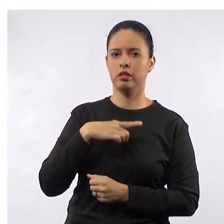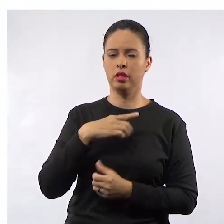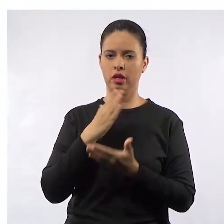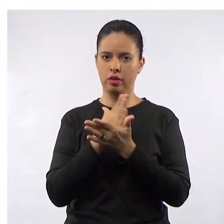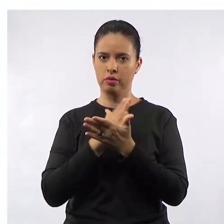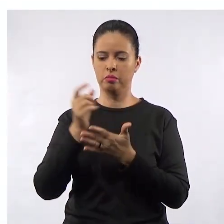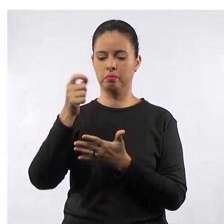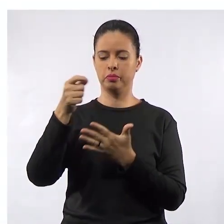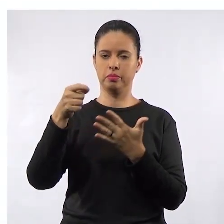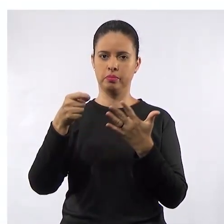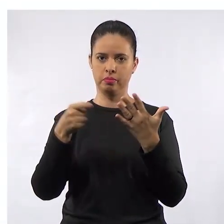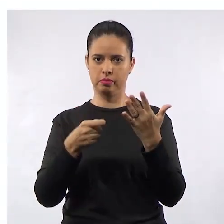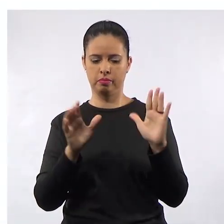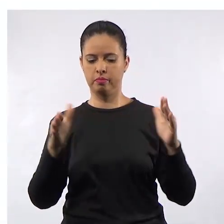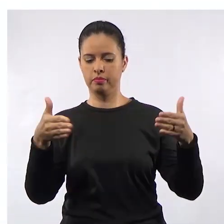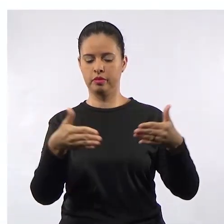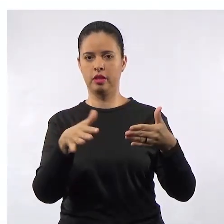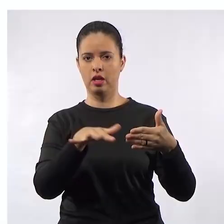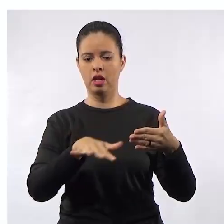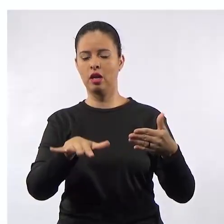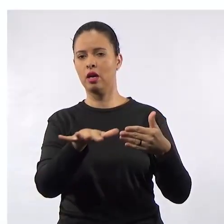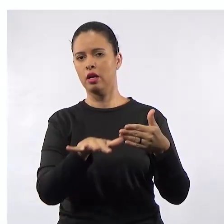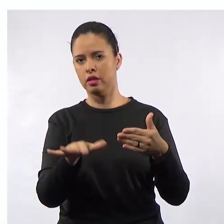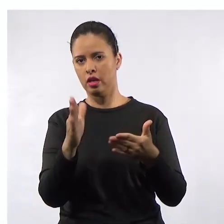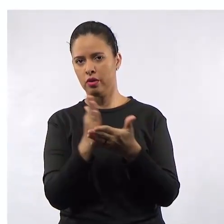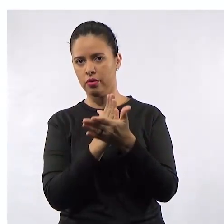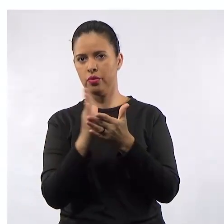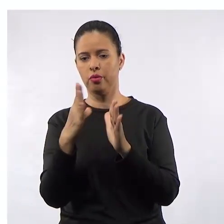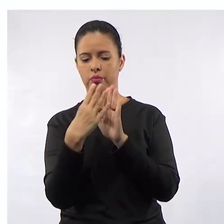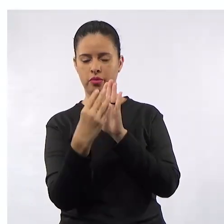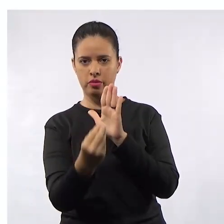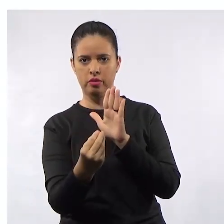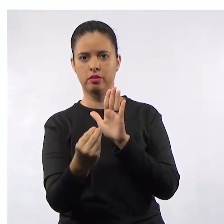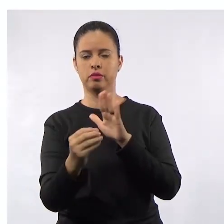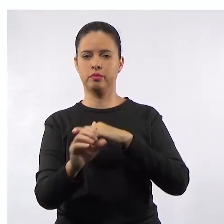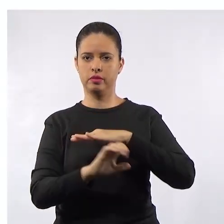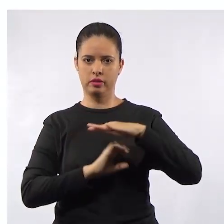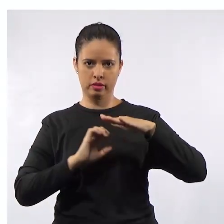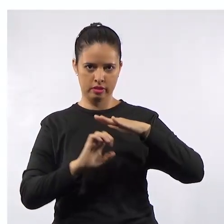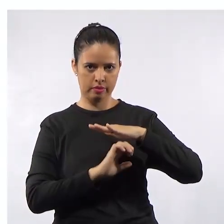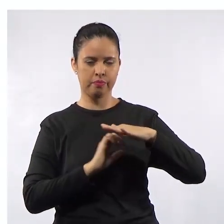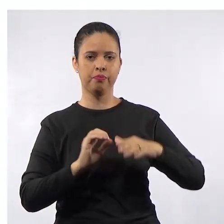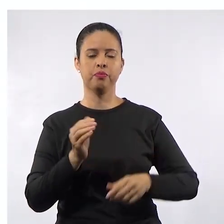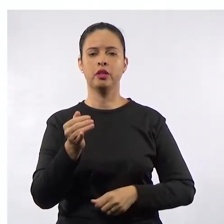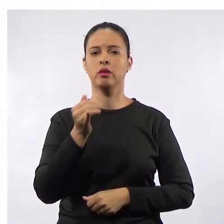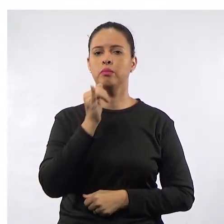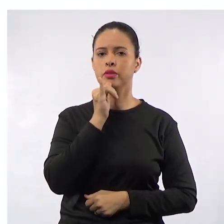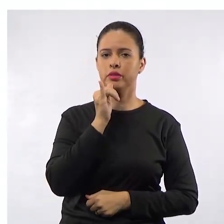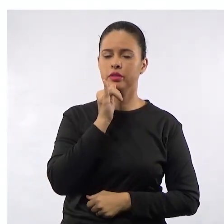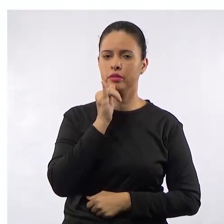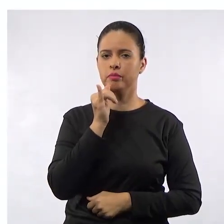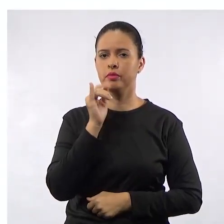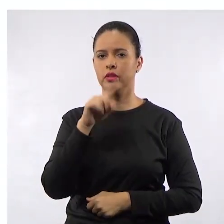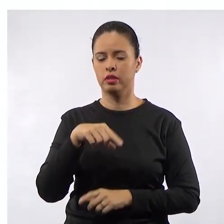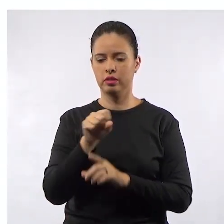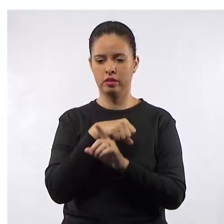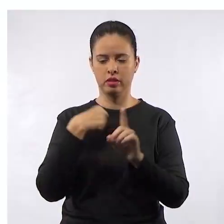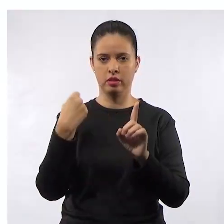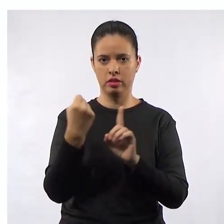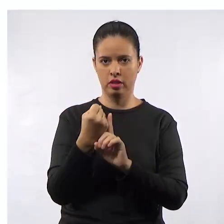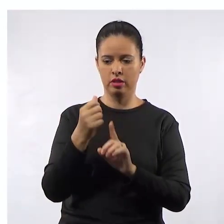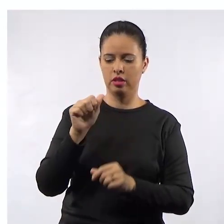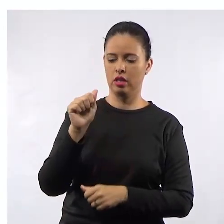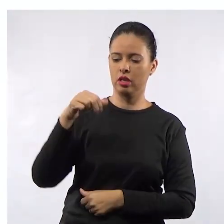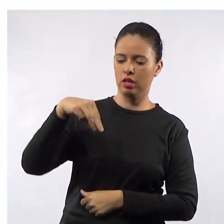dela vai ter algumas especificidades em relação a algumas alguns modelos empresariais tá Por exemplo quando a gente fala de sociedade